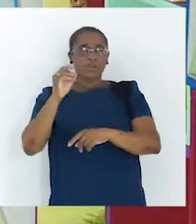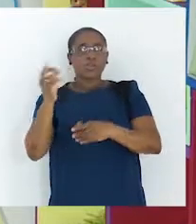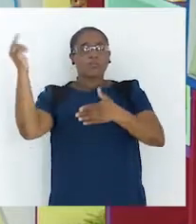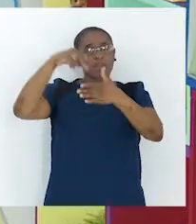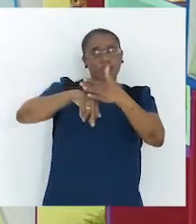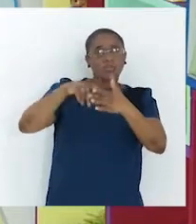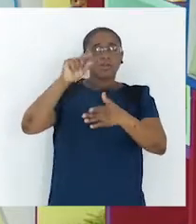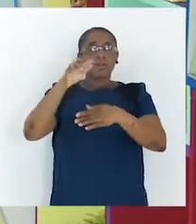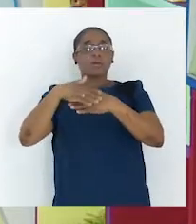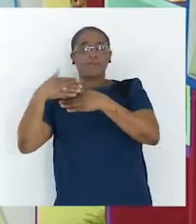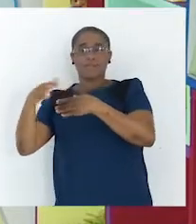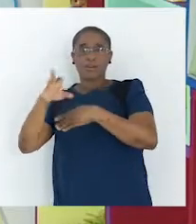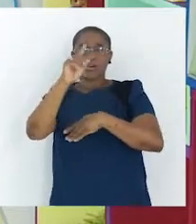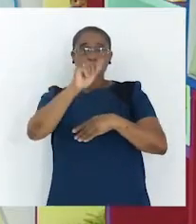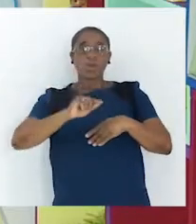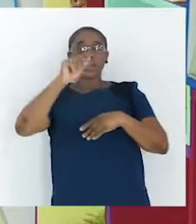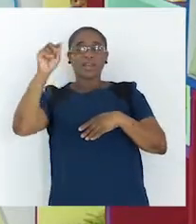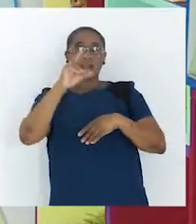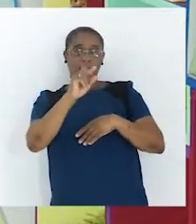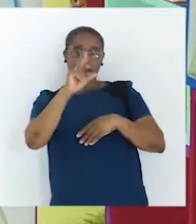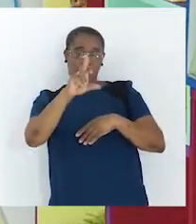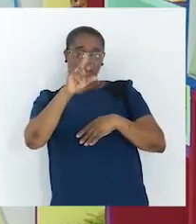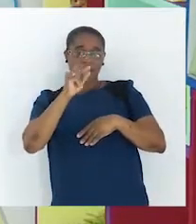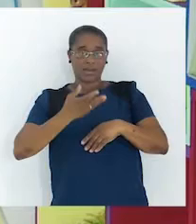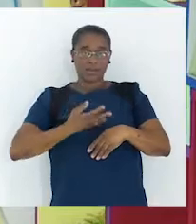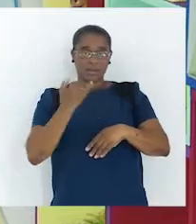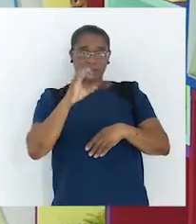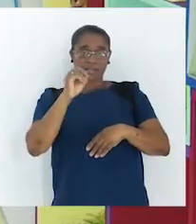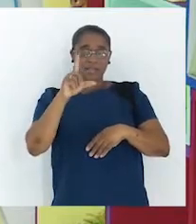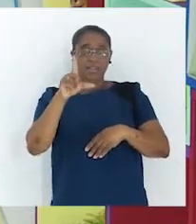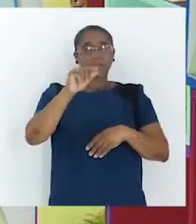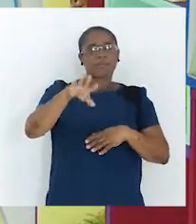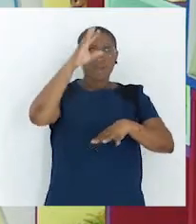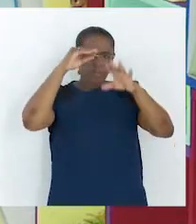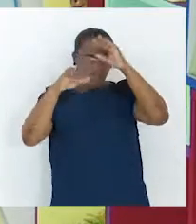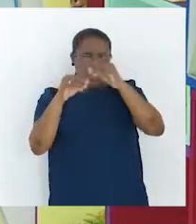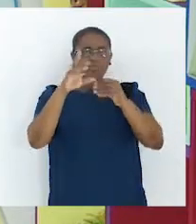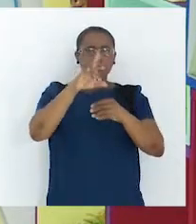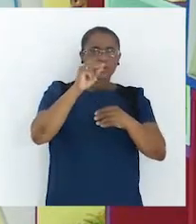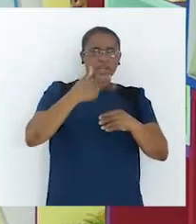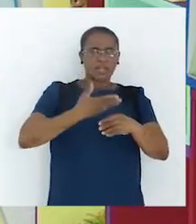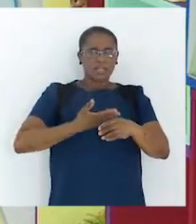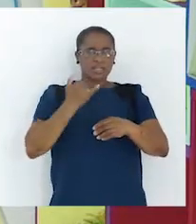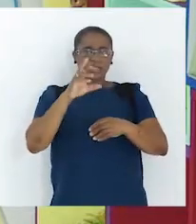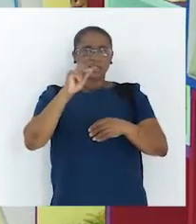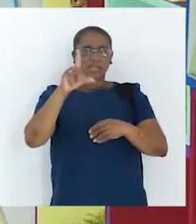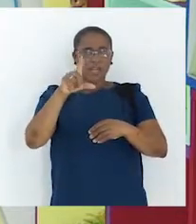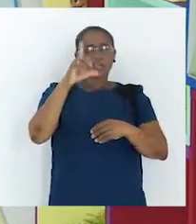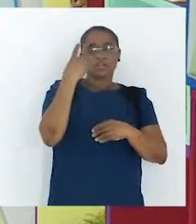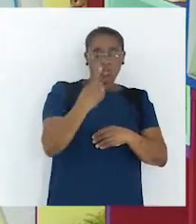vim como aprendemos o radical do radical e a potência de um radical